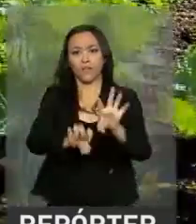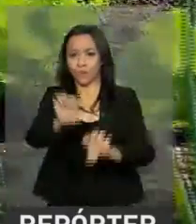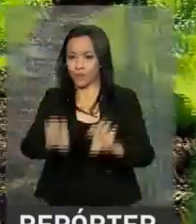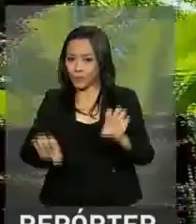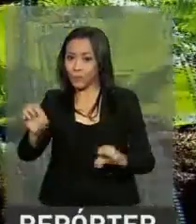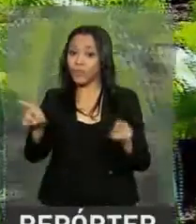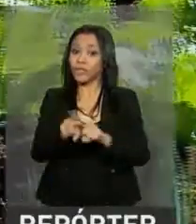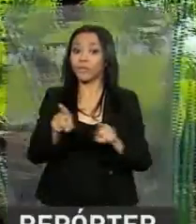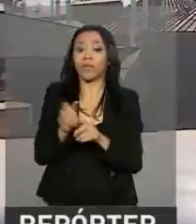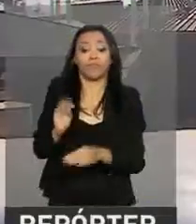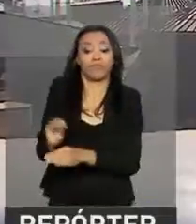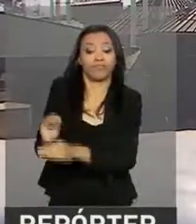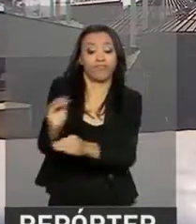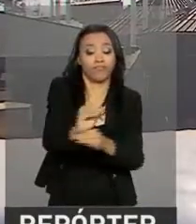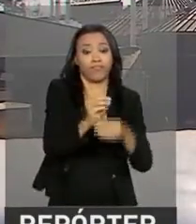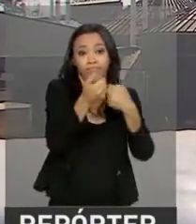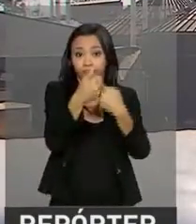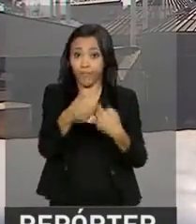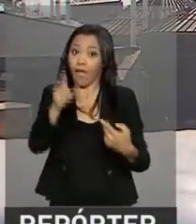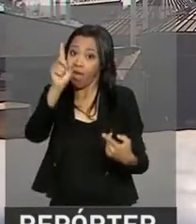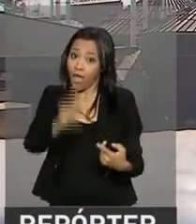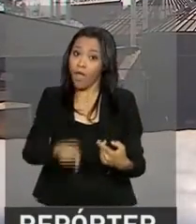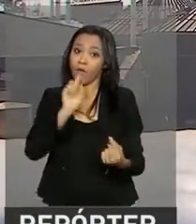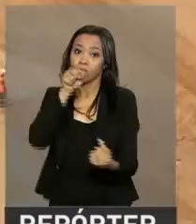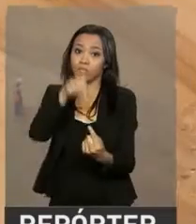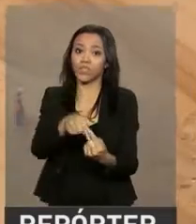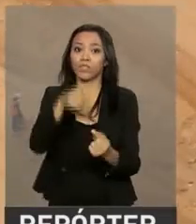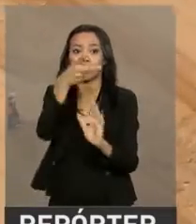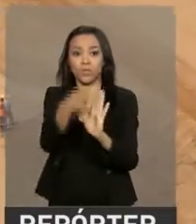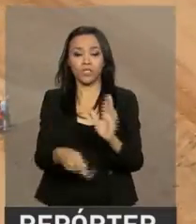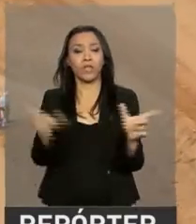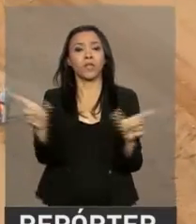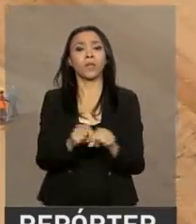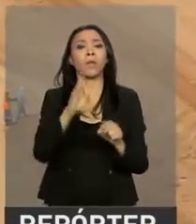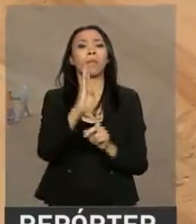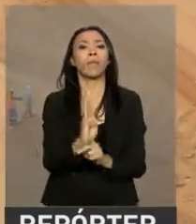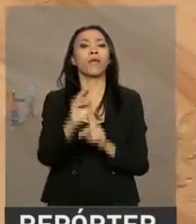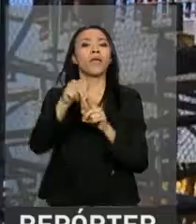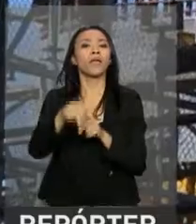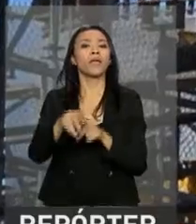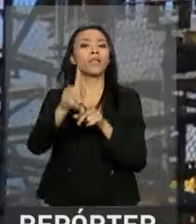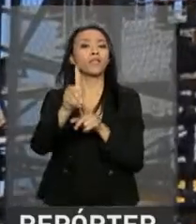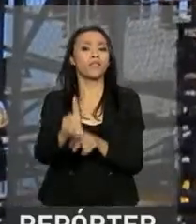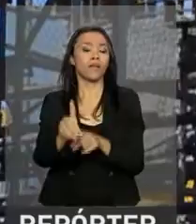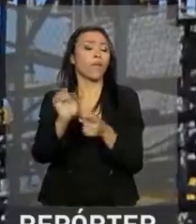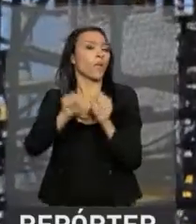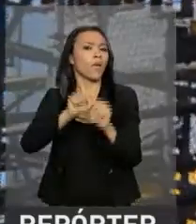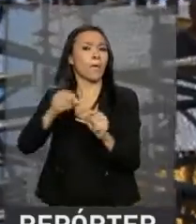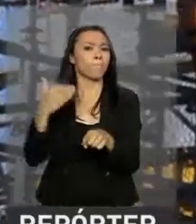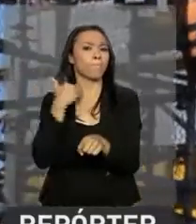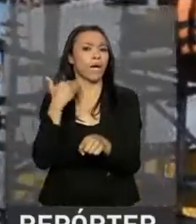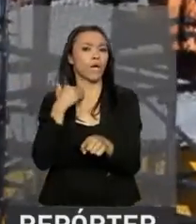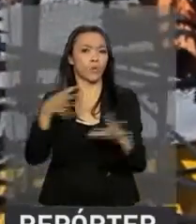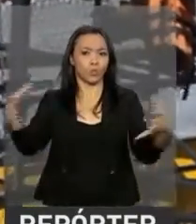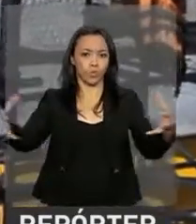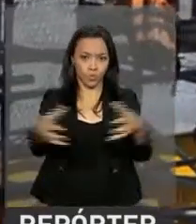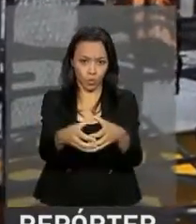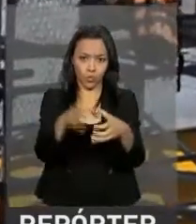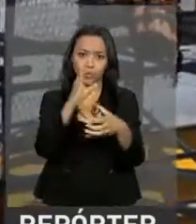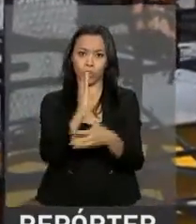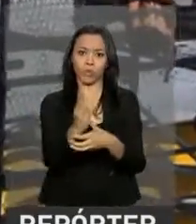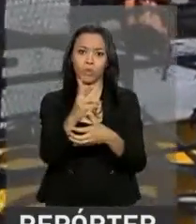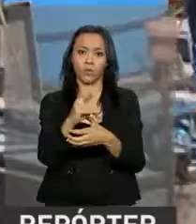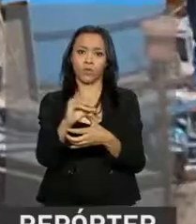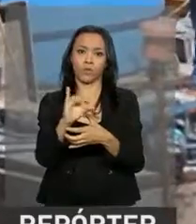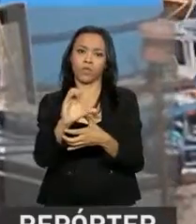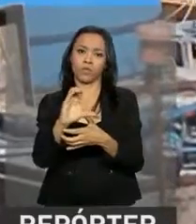sustentável essa idéia do nbb o chamado banco dos brics isso porque os bancos atuais como por exemplo o